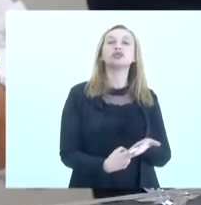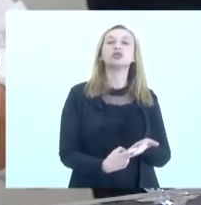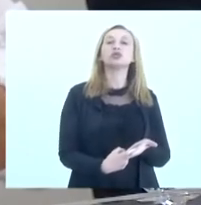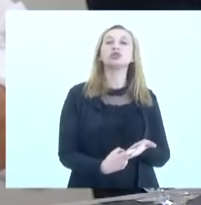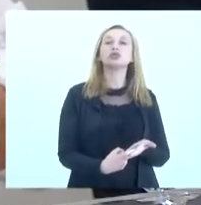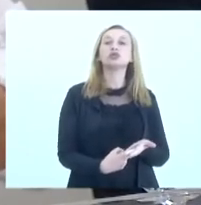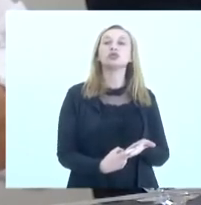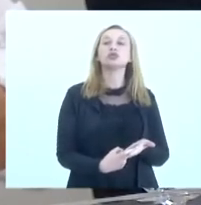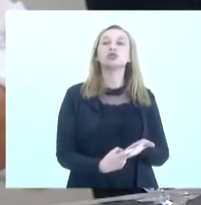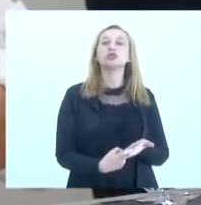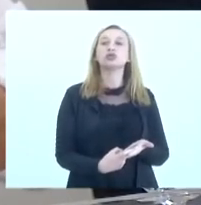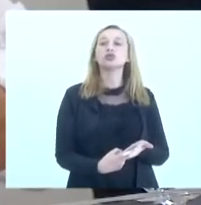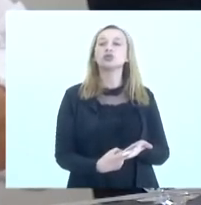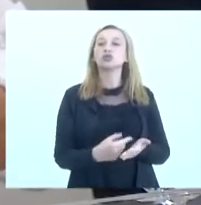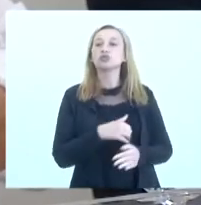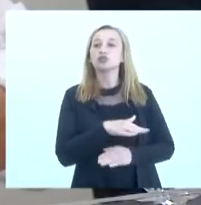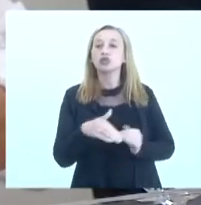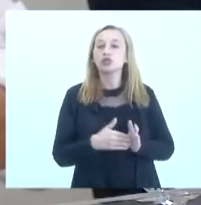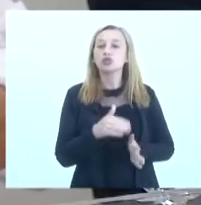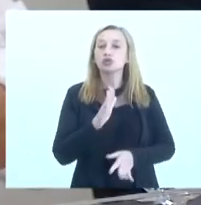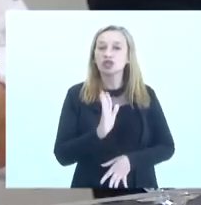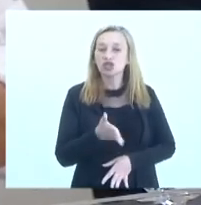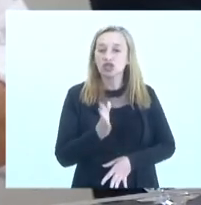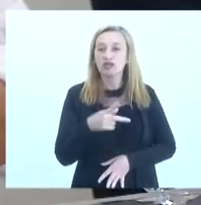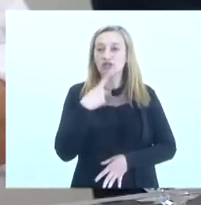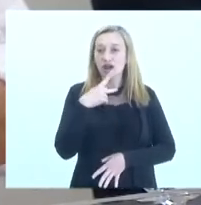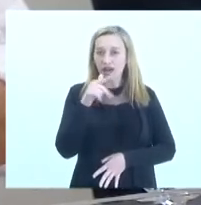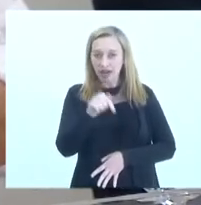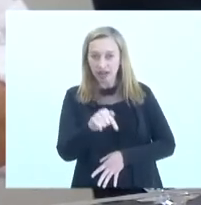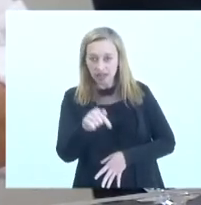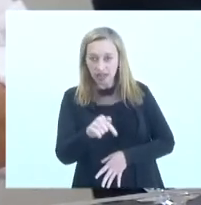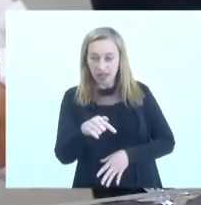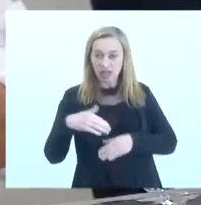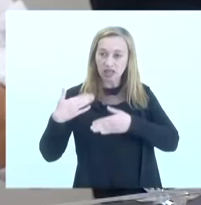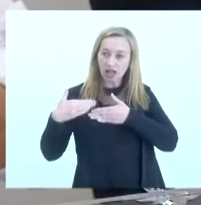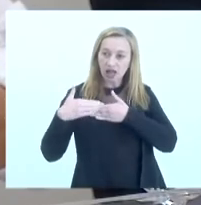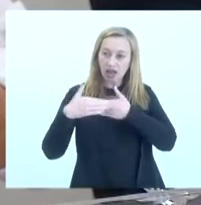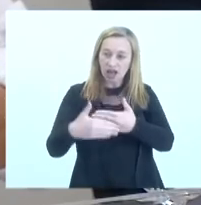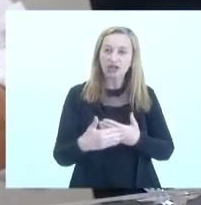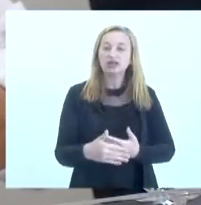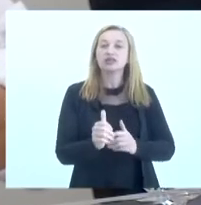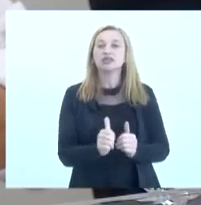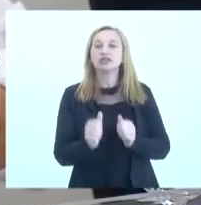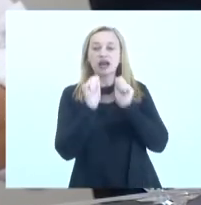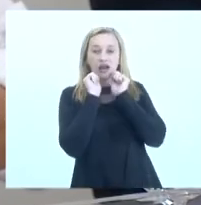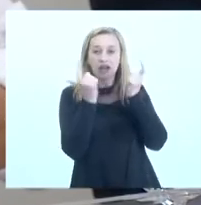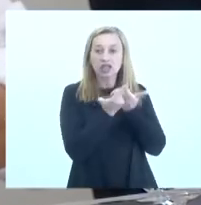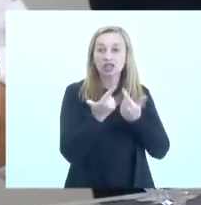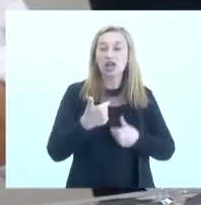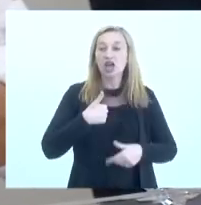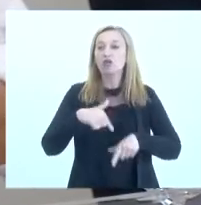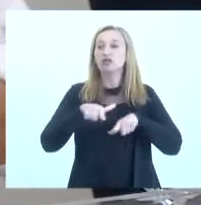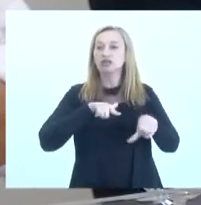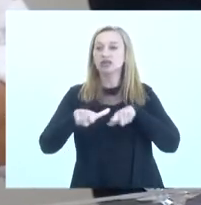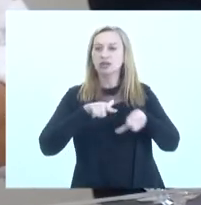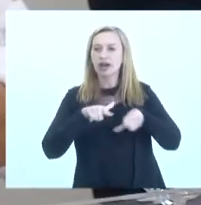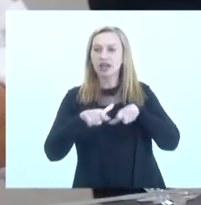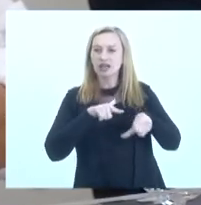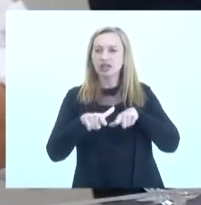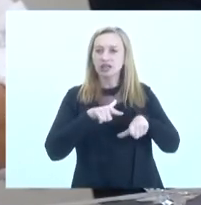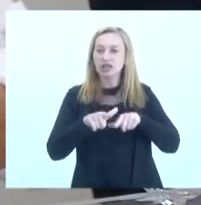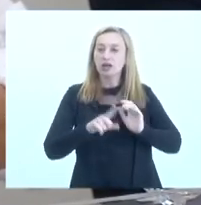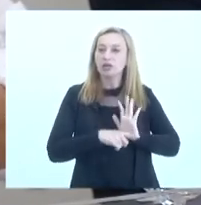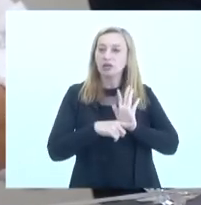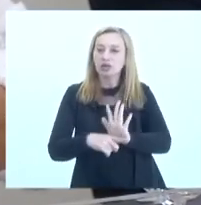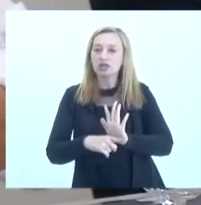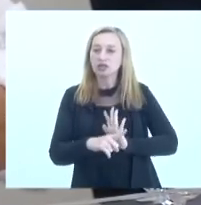das entidades aqui que se manifestaram. E ao longo desses anos, frente à Assembleia Legislativa, eu tenho trabalhado para